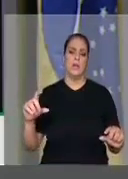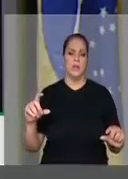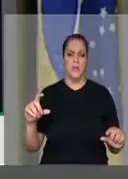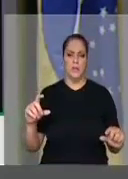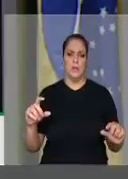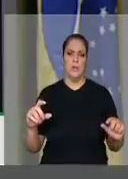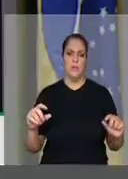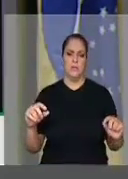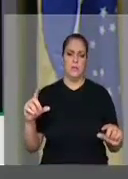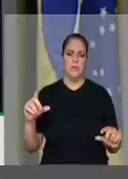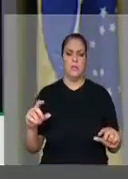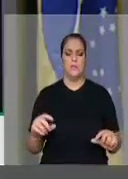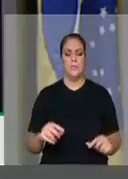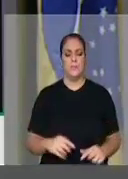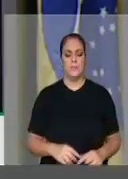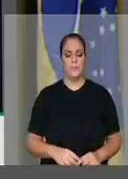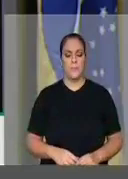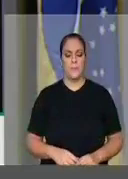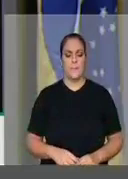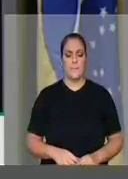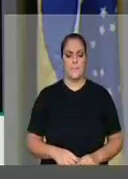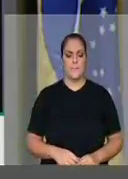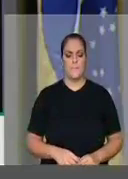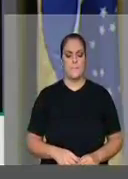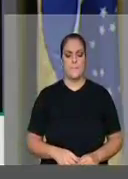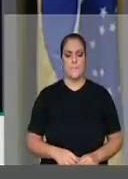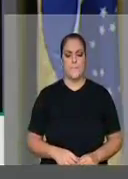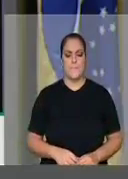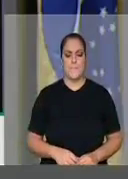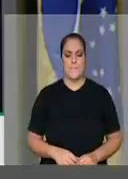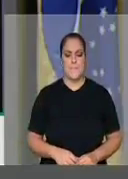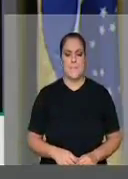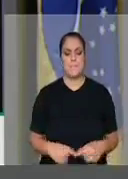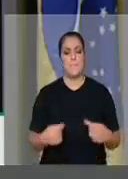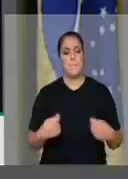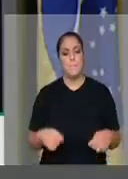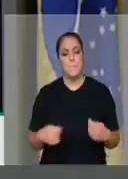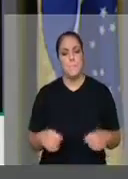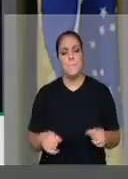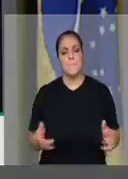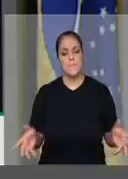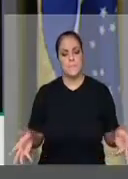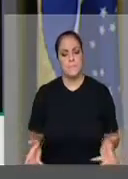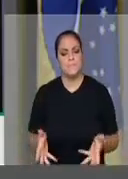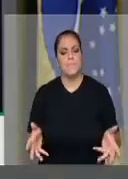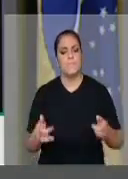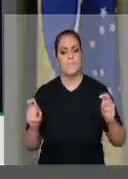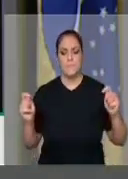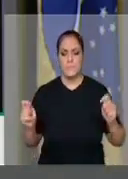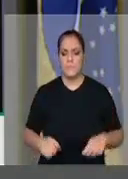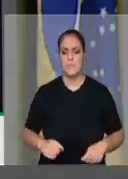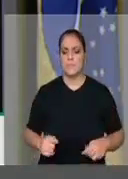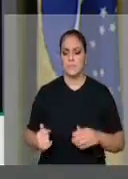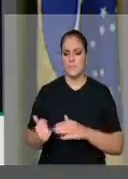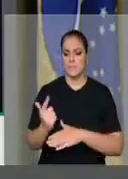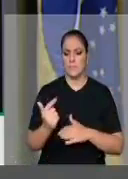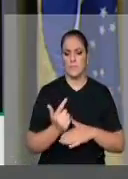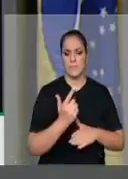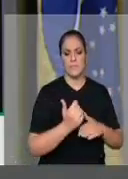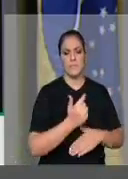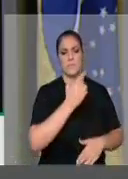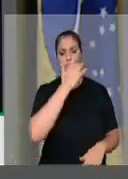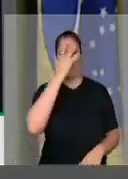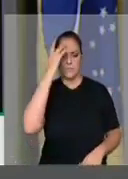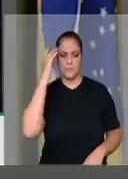os consumidores. Então, a proposta é aumentar o poder aquisitivo dos trabalhadores e onerar os